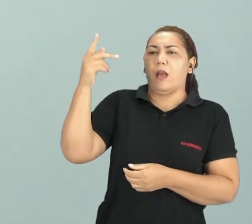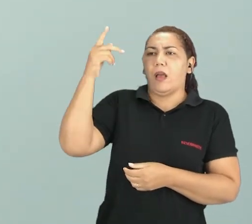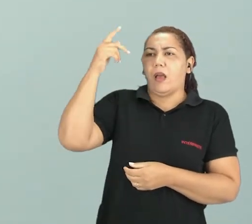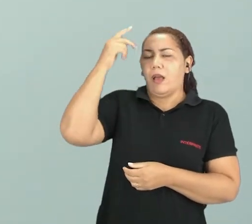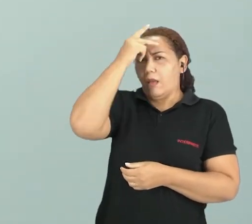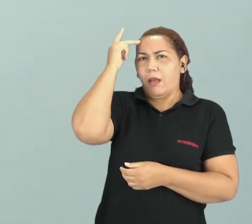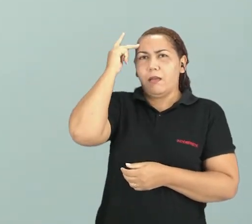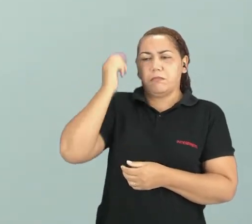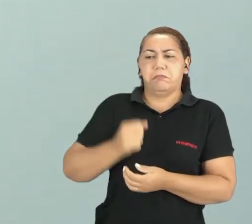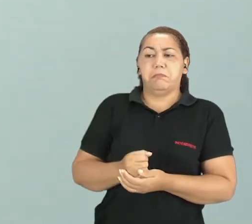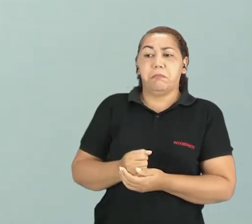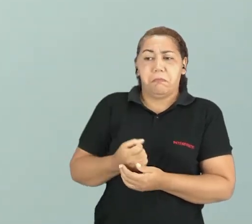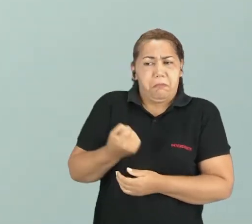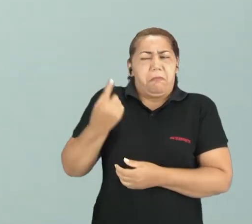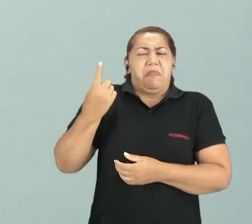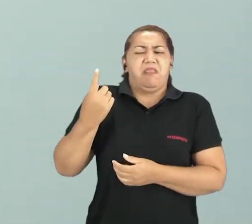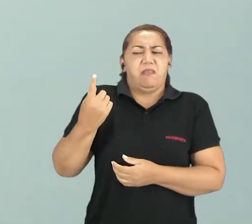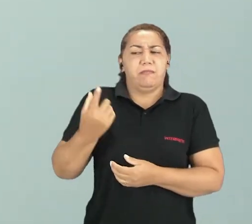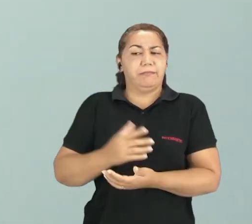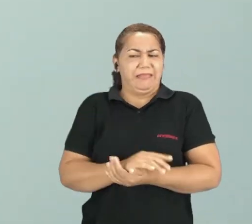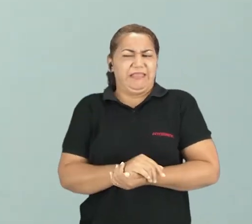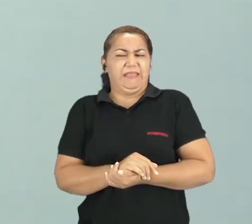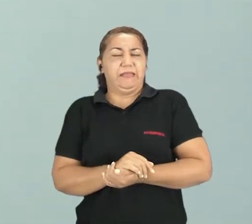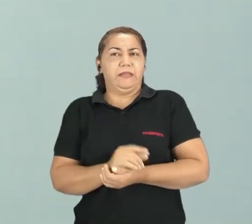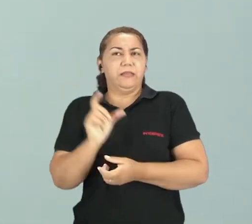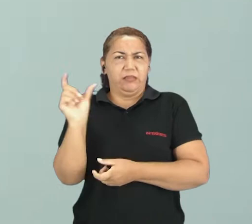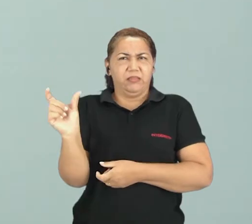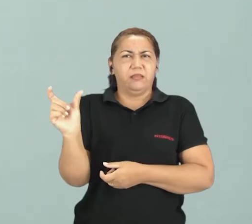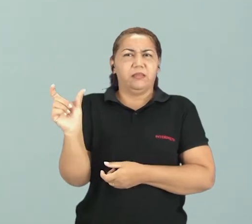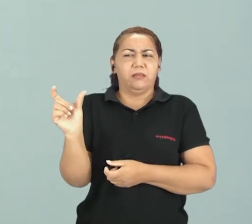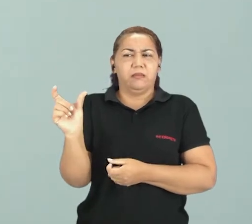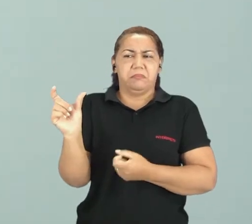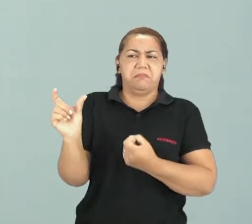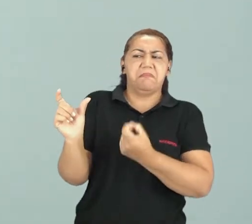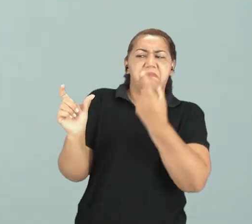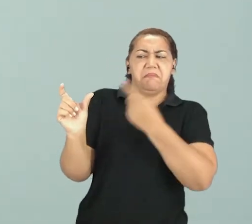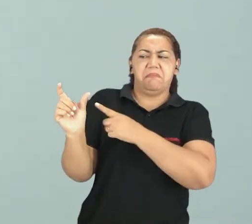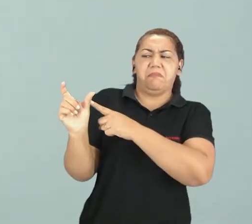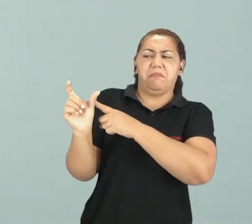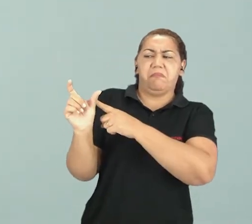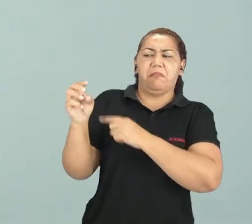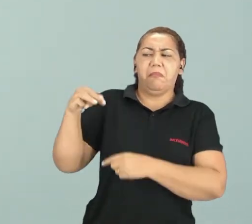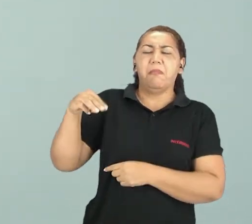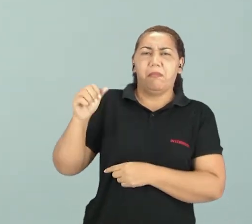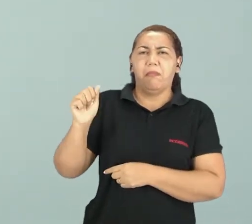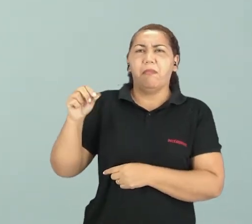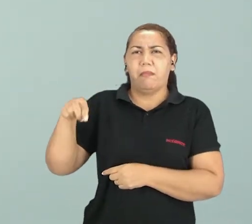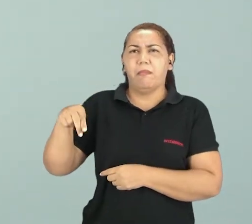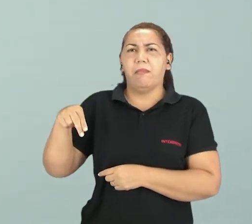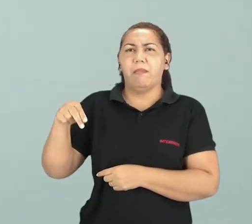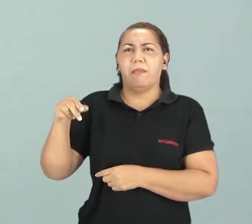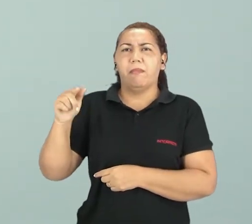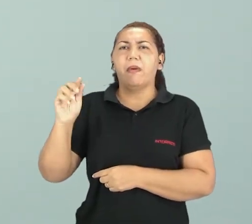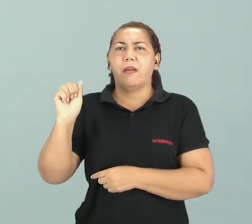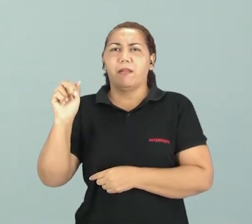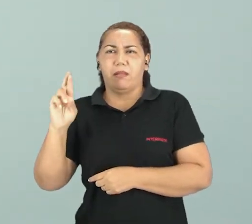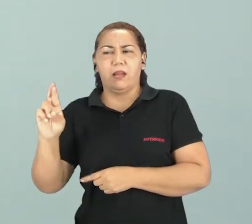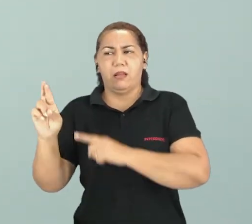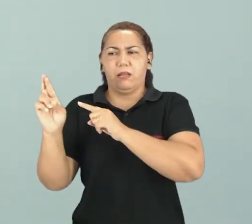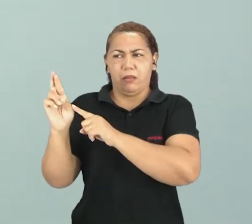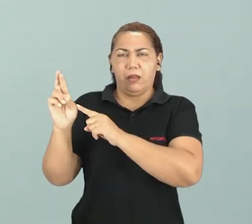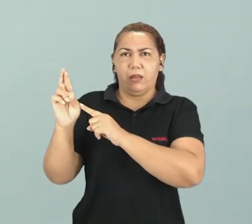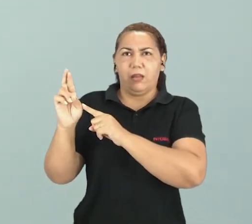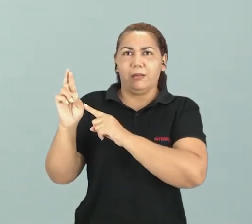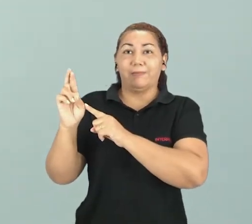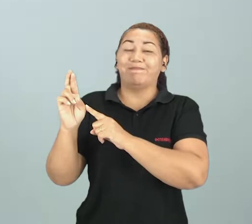Eles me olharam com espanto, porque eles não entenderam o termo que eu estava usando. Porque para eles lá, mangá, estava se referindo à manga, à fruta,